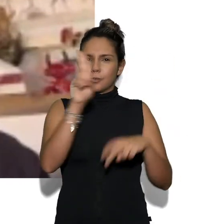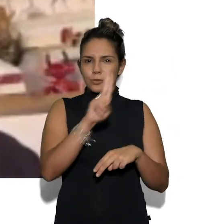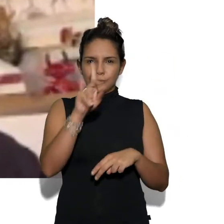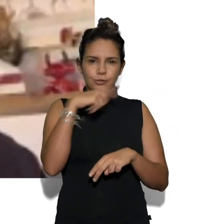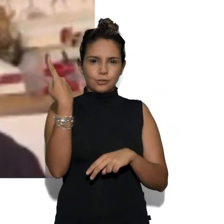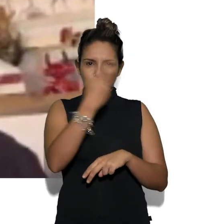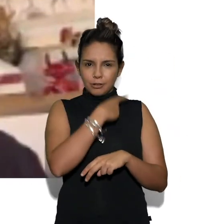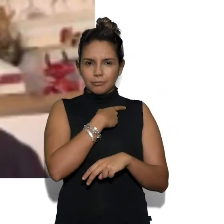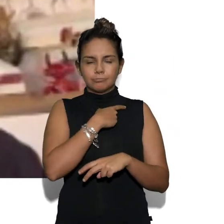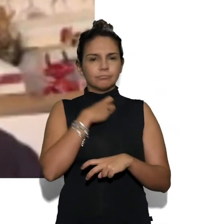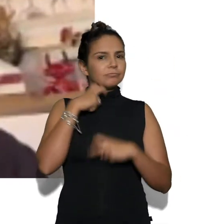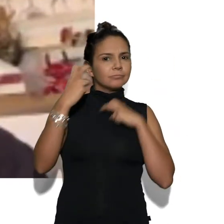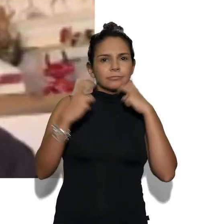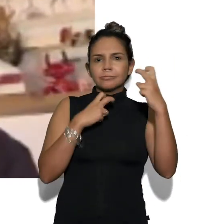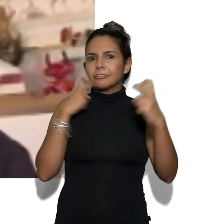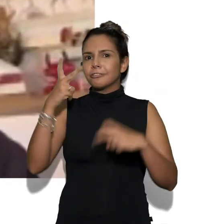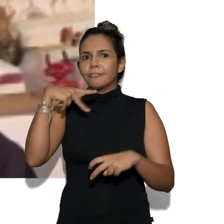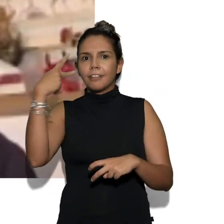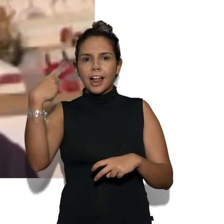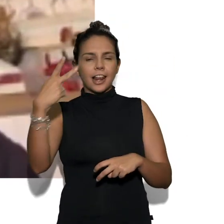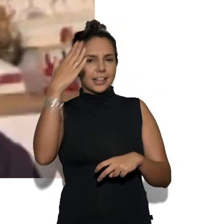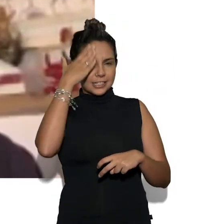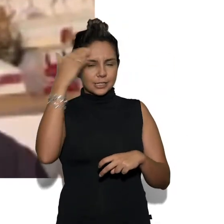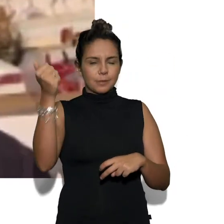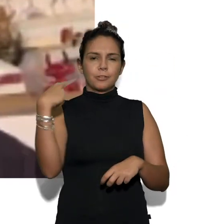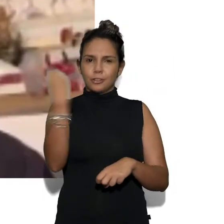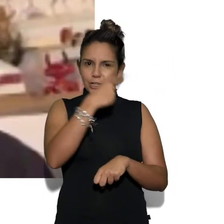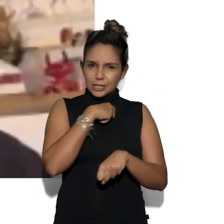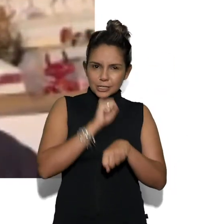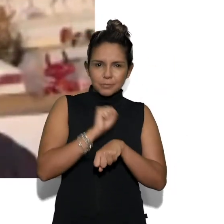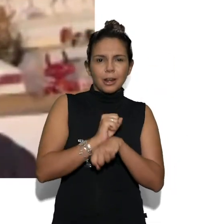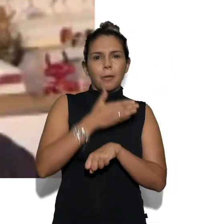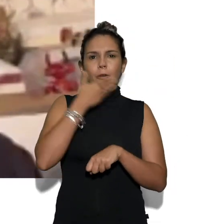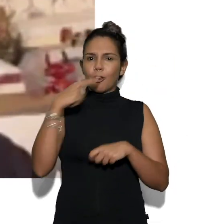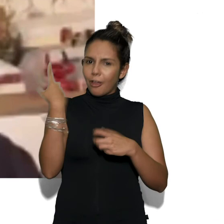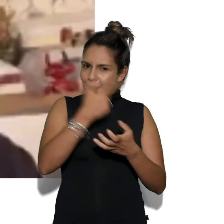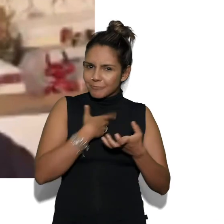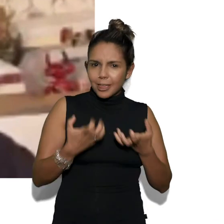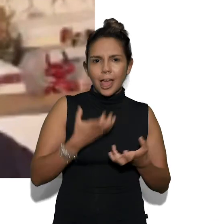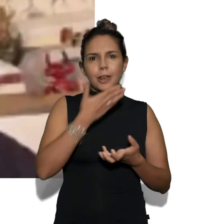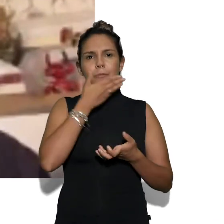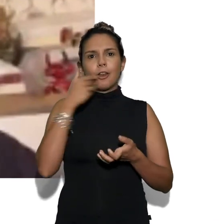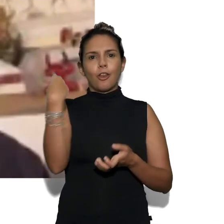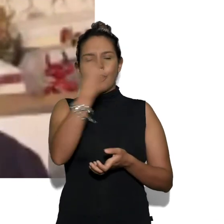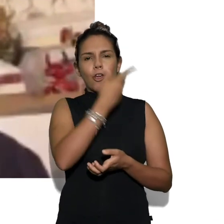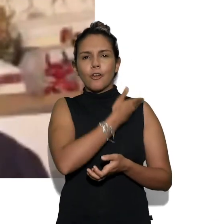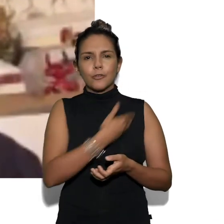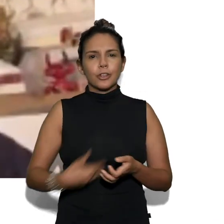os canais para fazer saber que esperamos melhor, que queremos melhor dos nossos